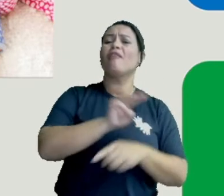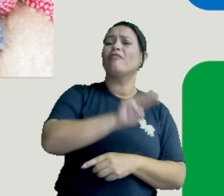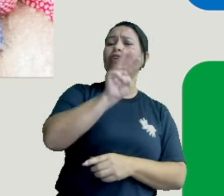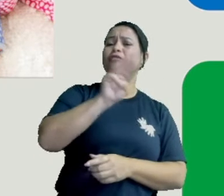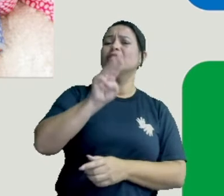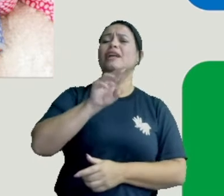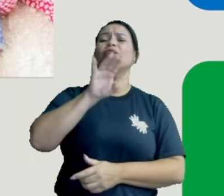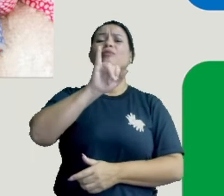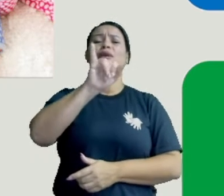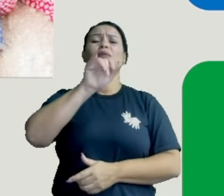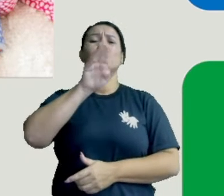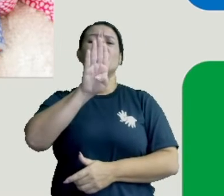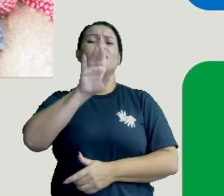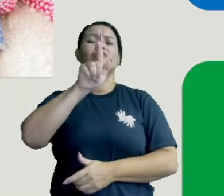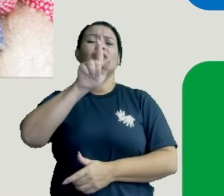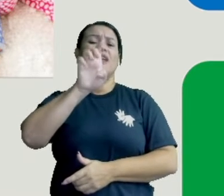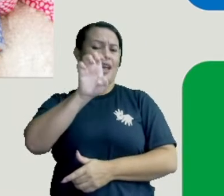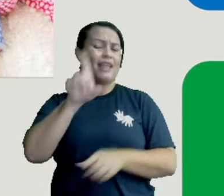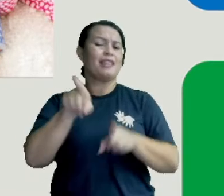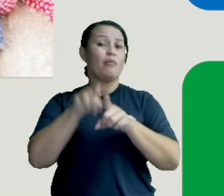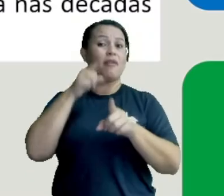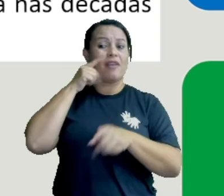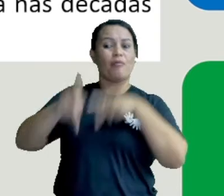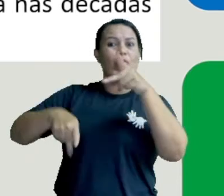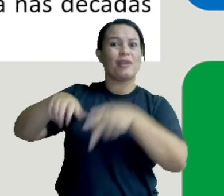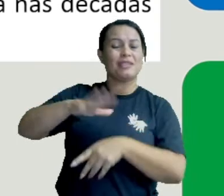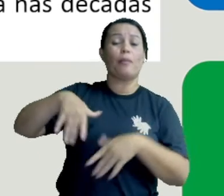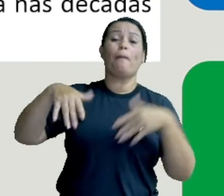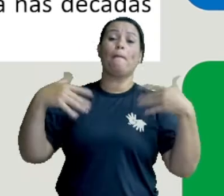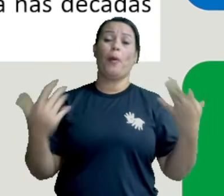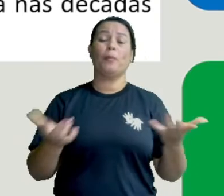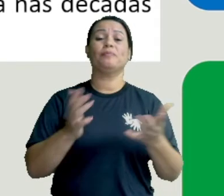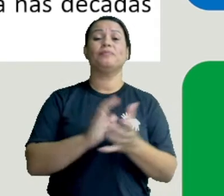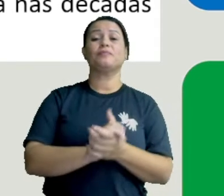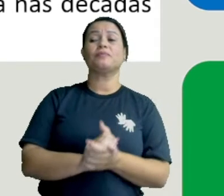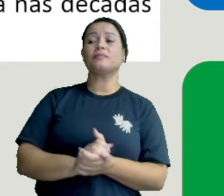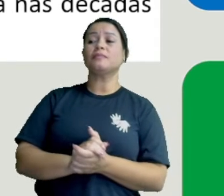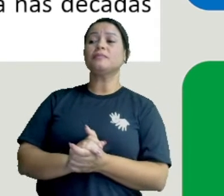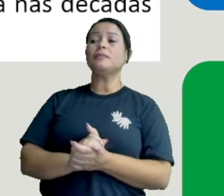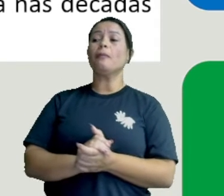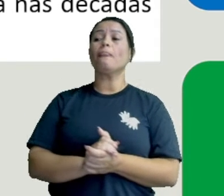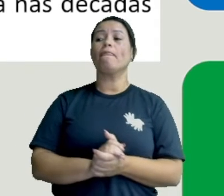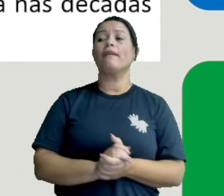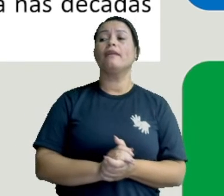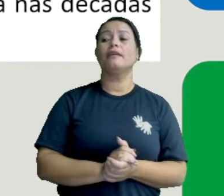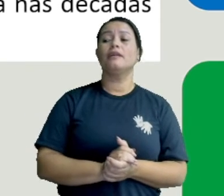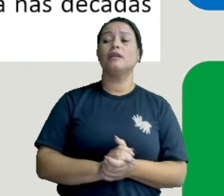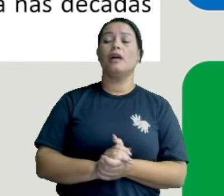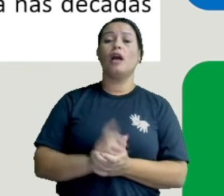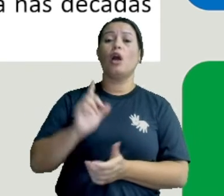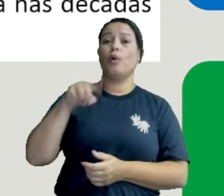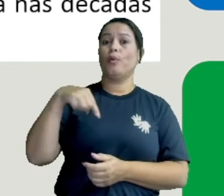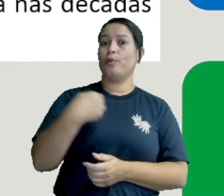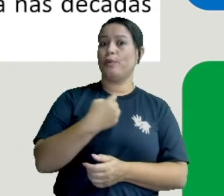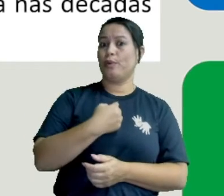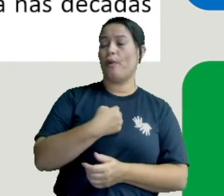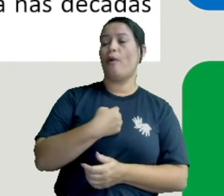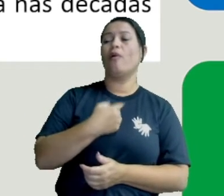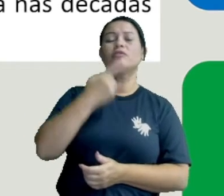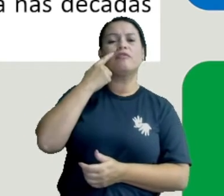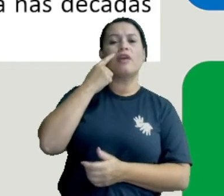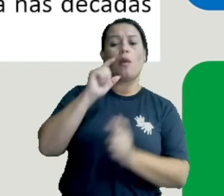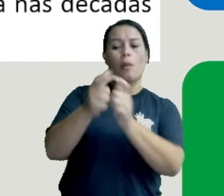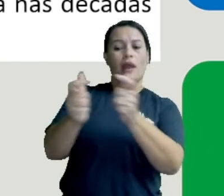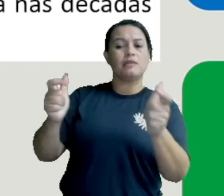pesquisar informações sobre a nossa população, tá? Bem, e aí, o nosso crescimento populacional,